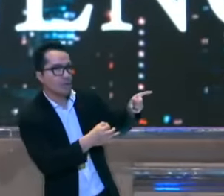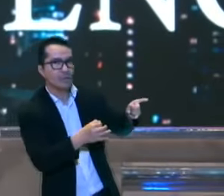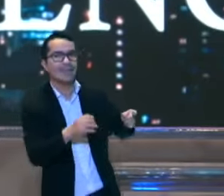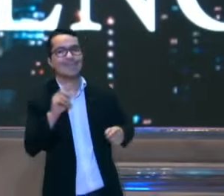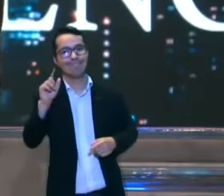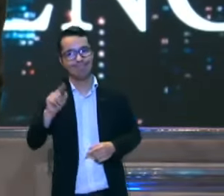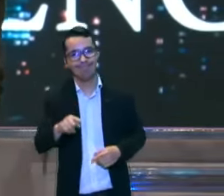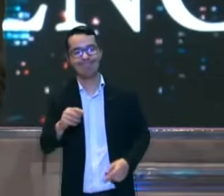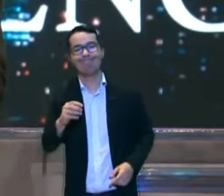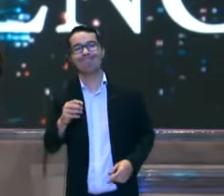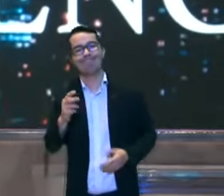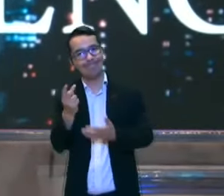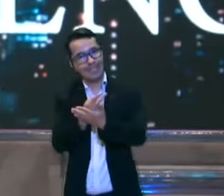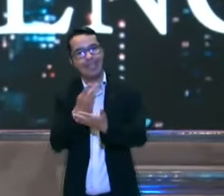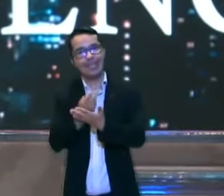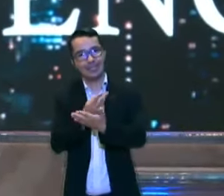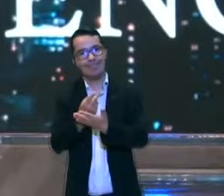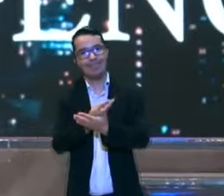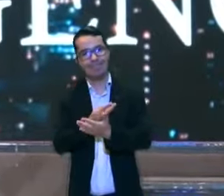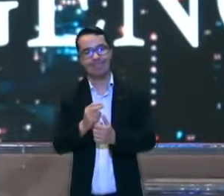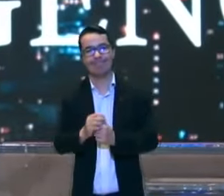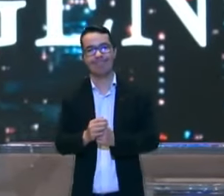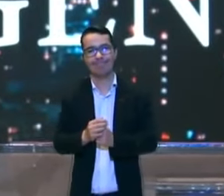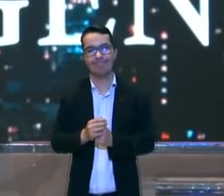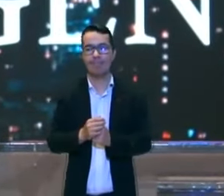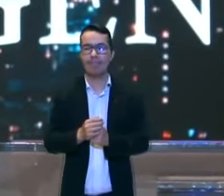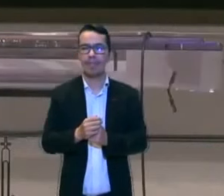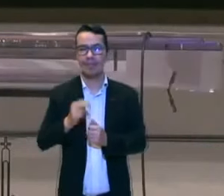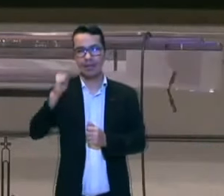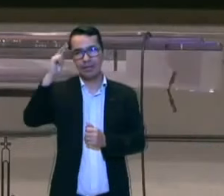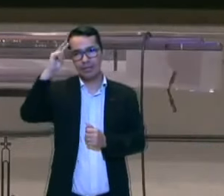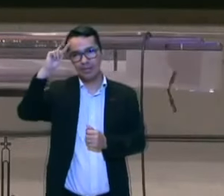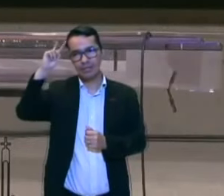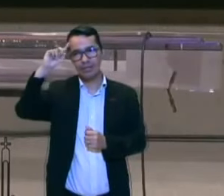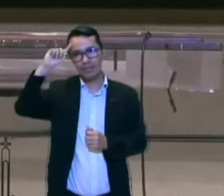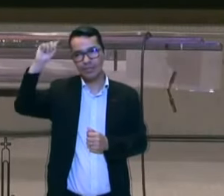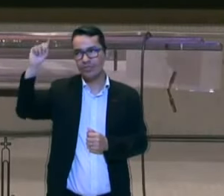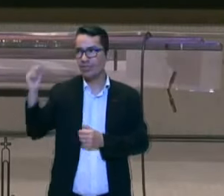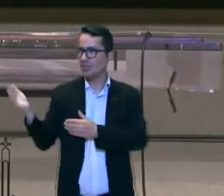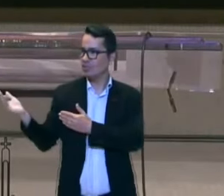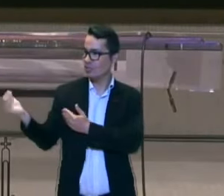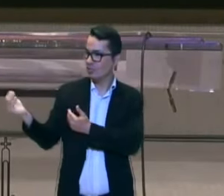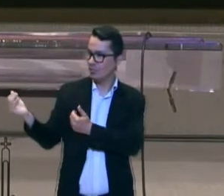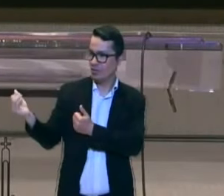Ela sentou na minha mesa, na mesa não, na cadeira, né, na frente.